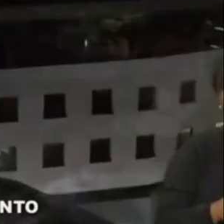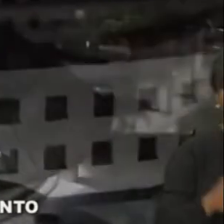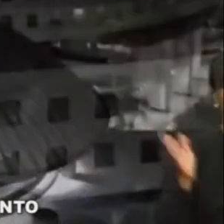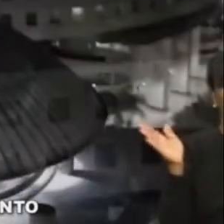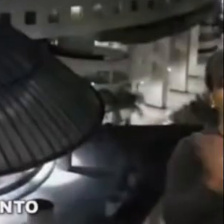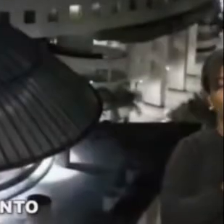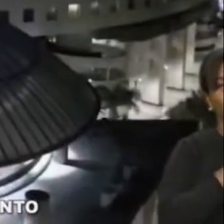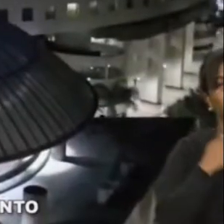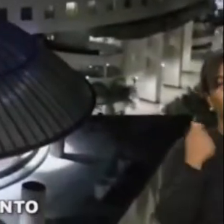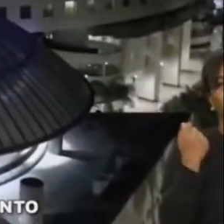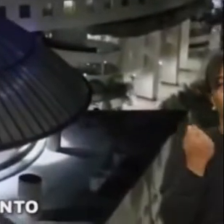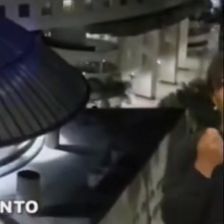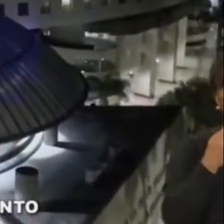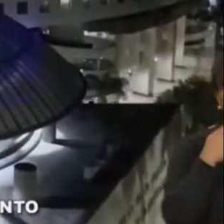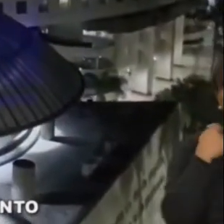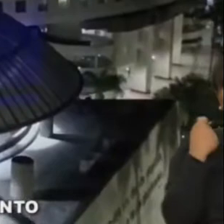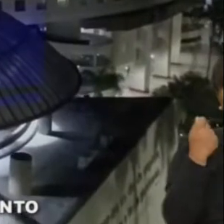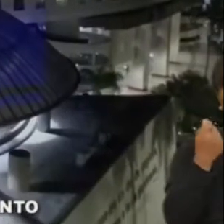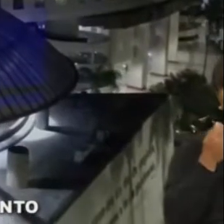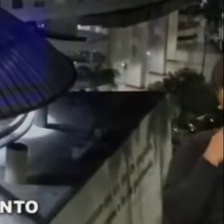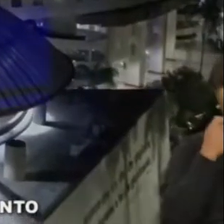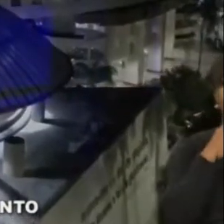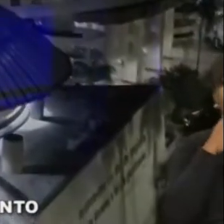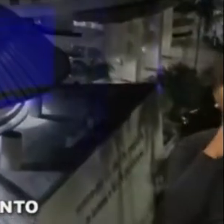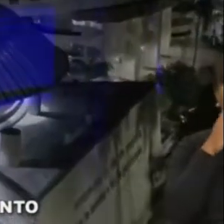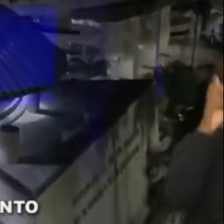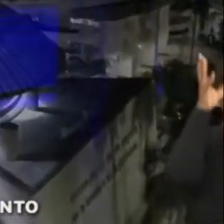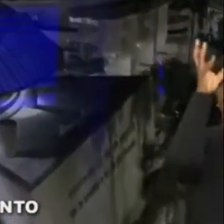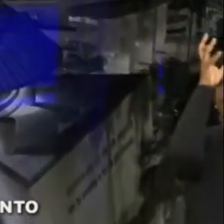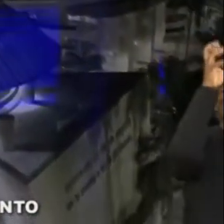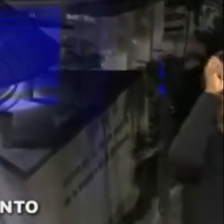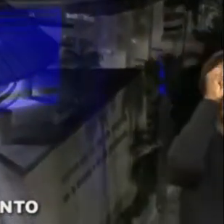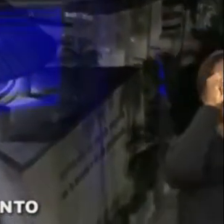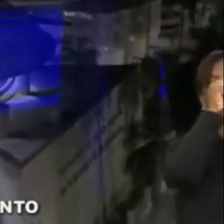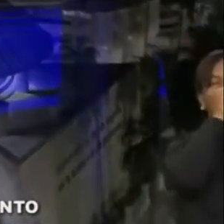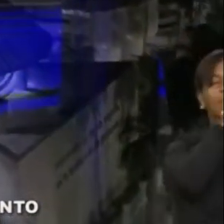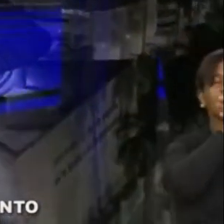Aleluia. Você está buscando